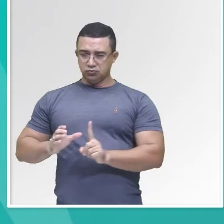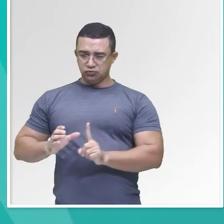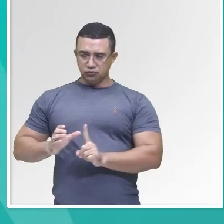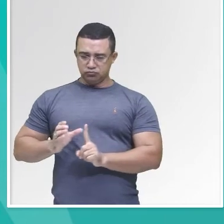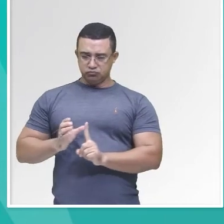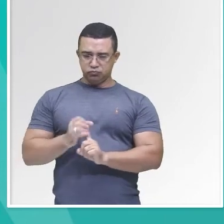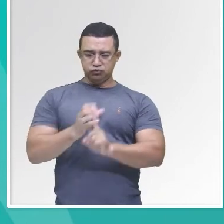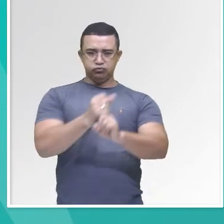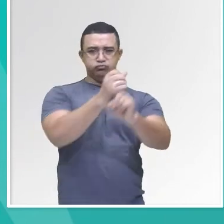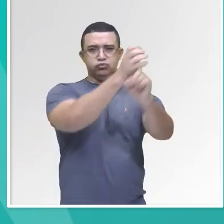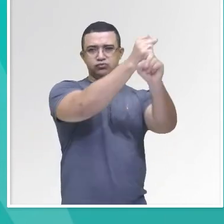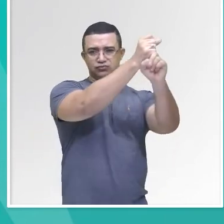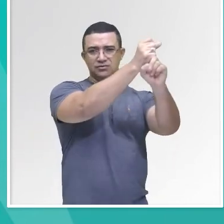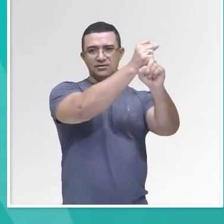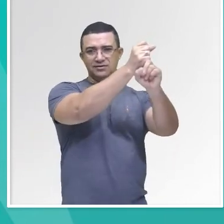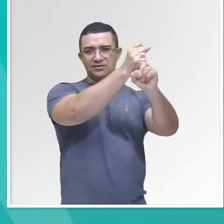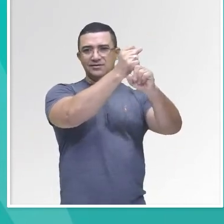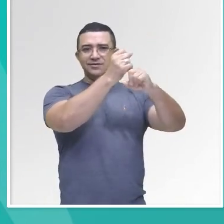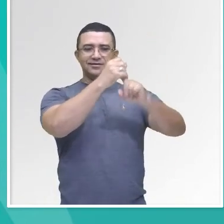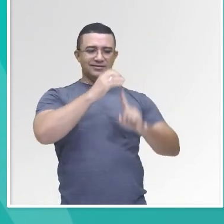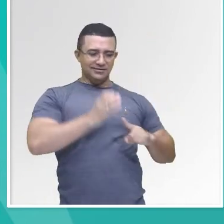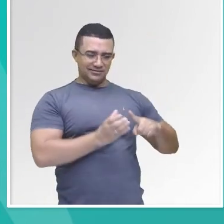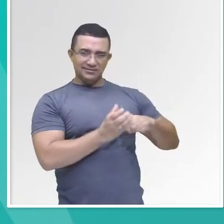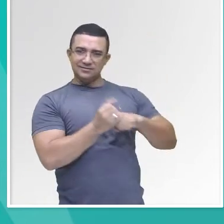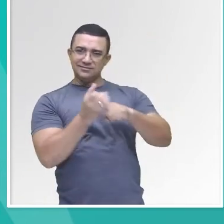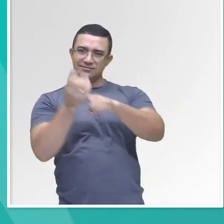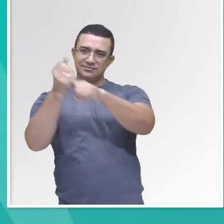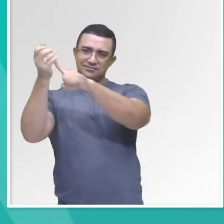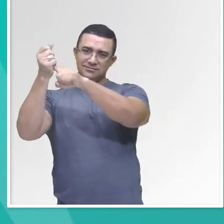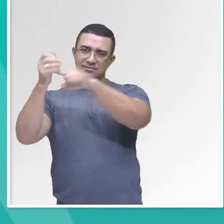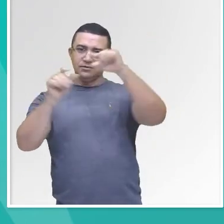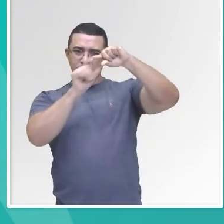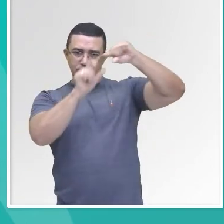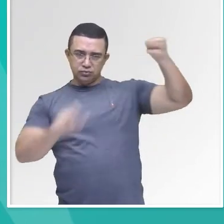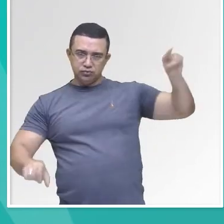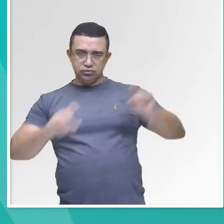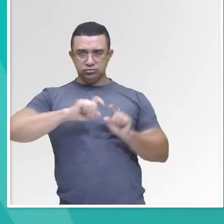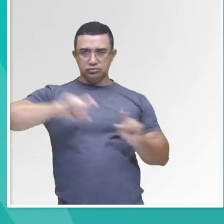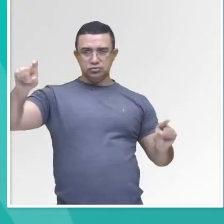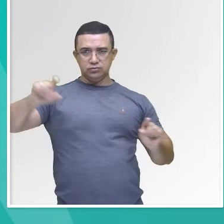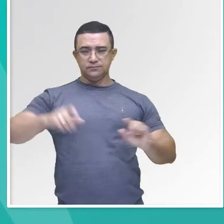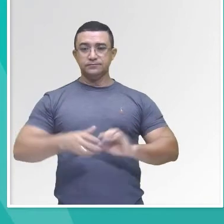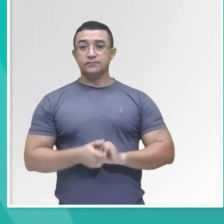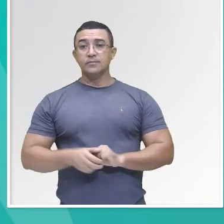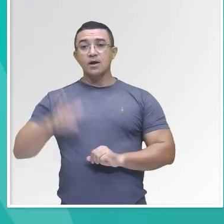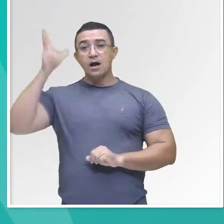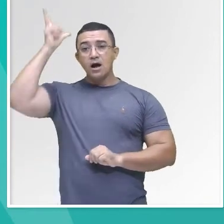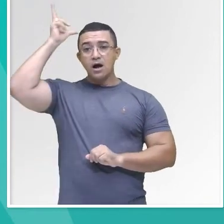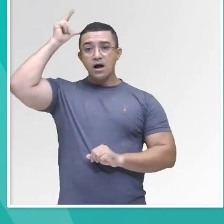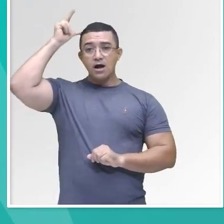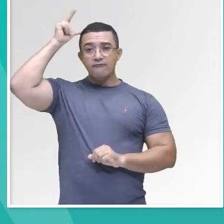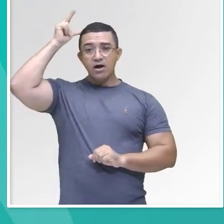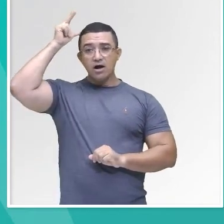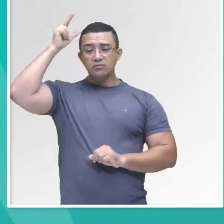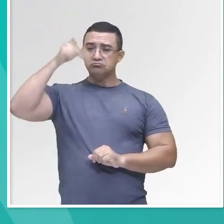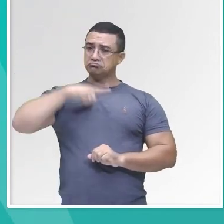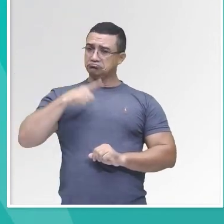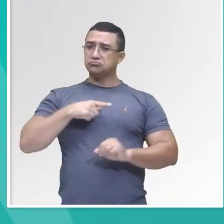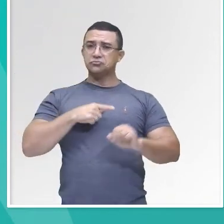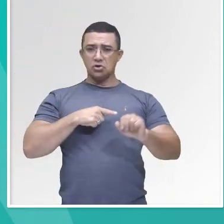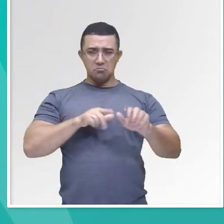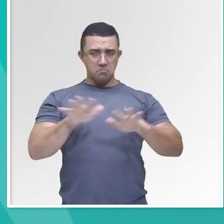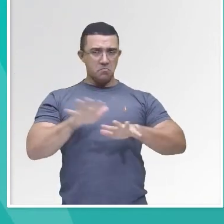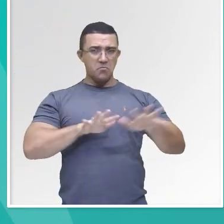na horizontal. Os cavalos, eles têm um movimento